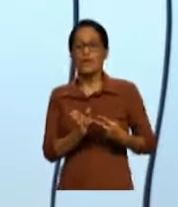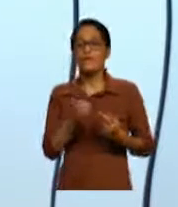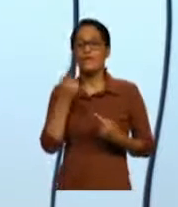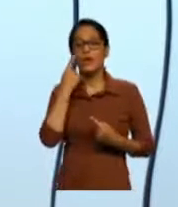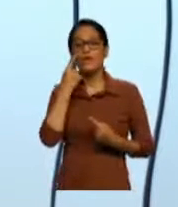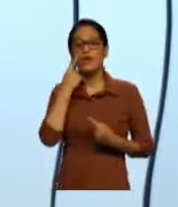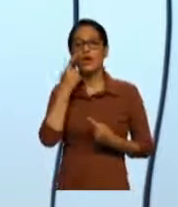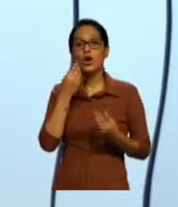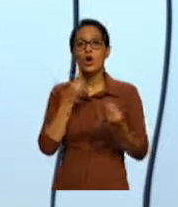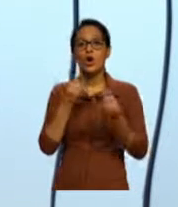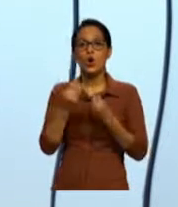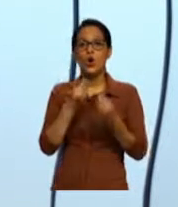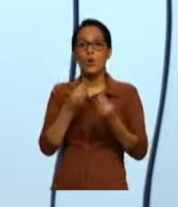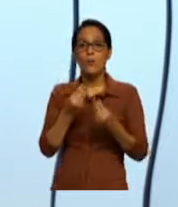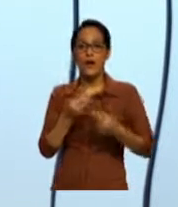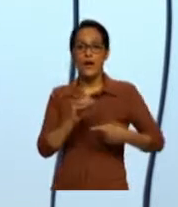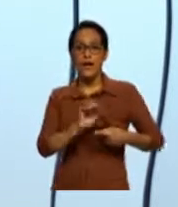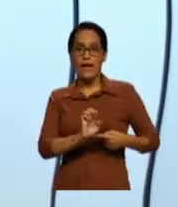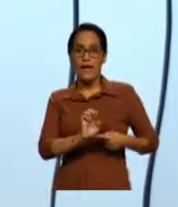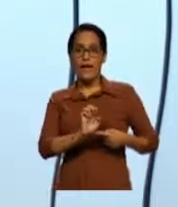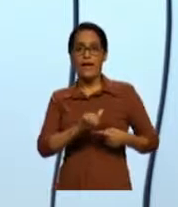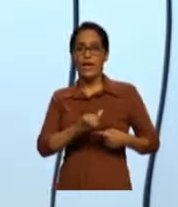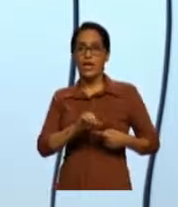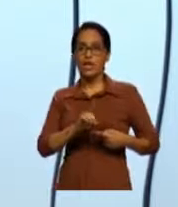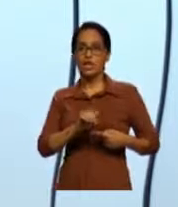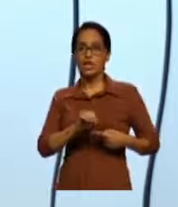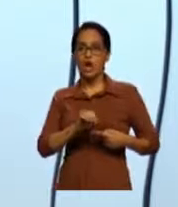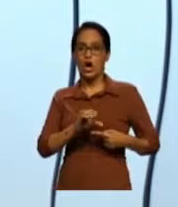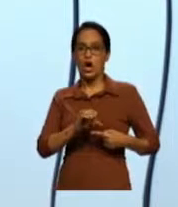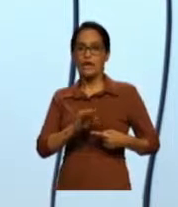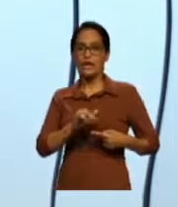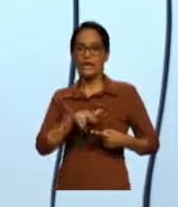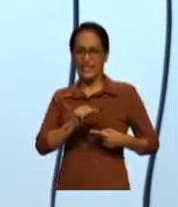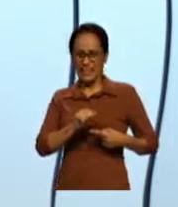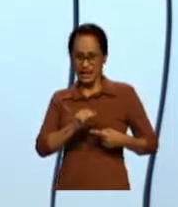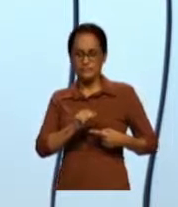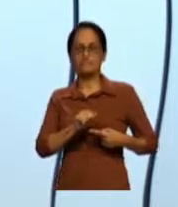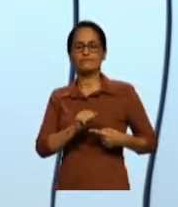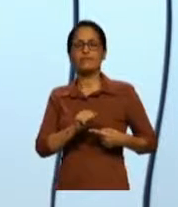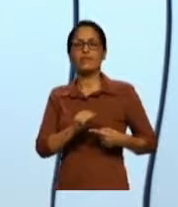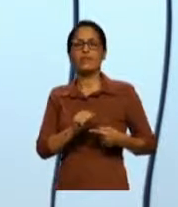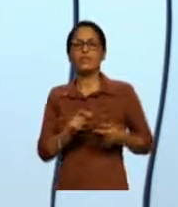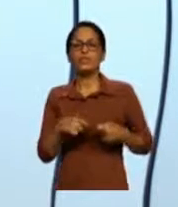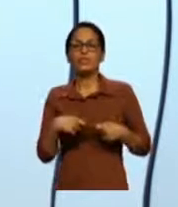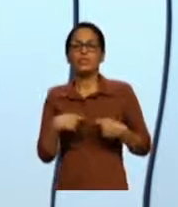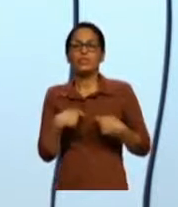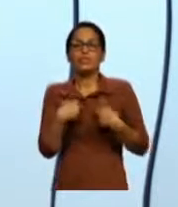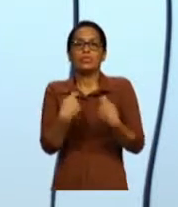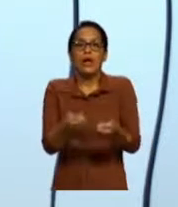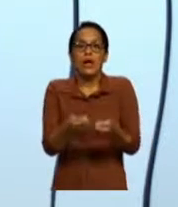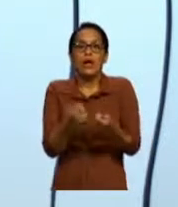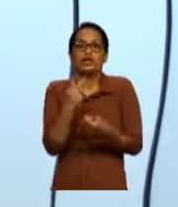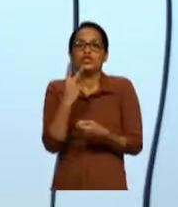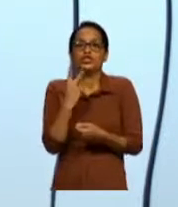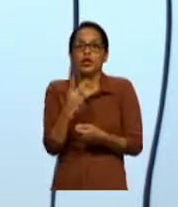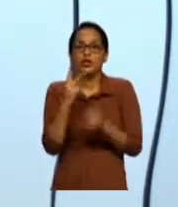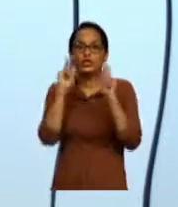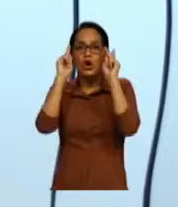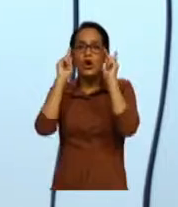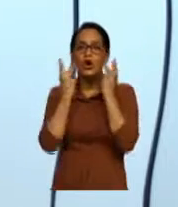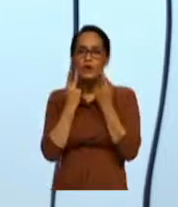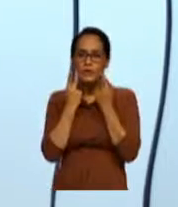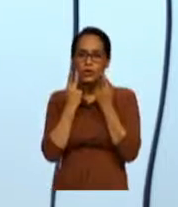então, somente a parte endócrina, que ela vai produzir dois hormônios, a insulina, que todo